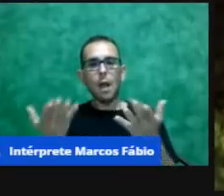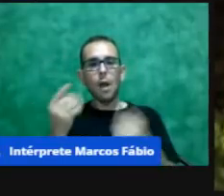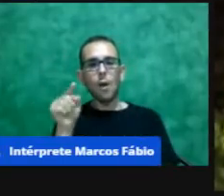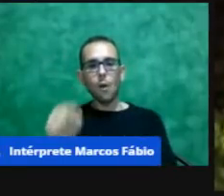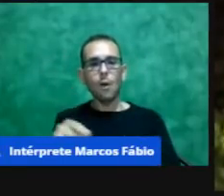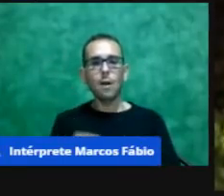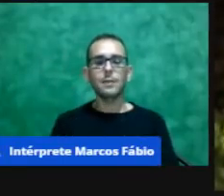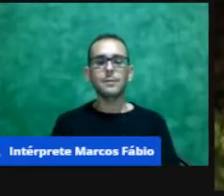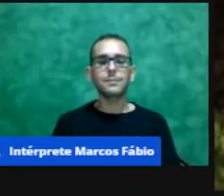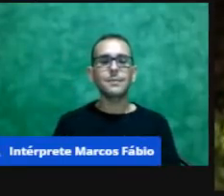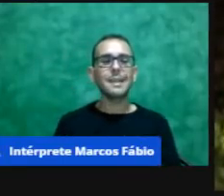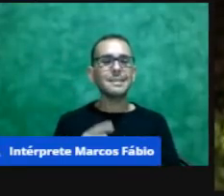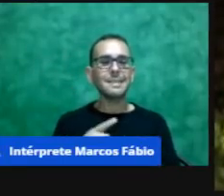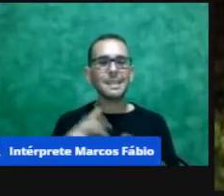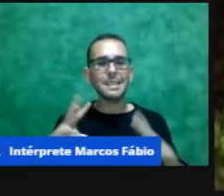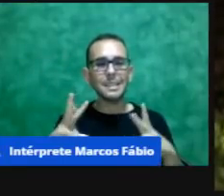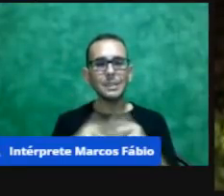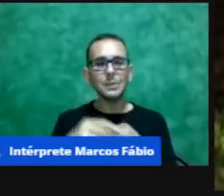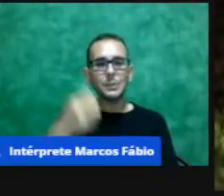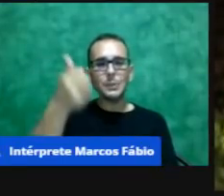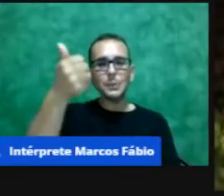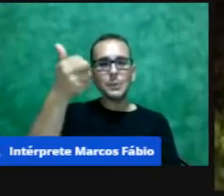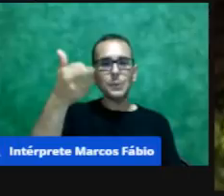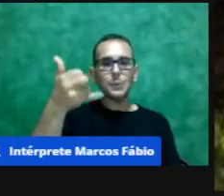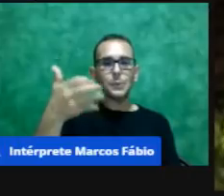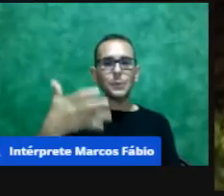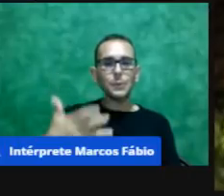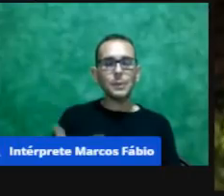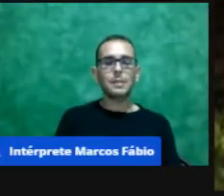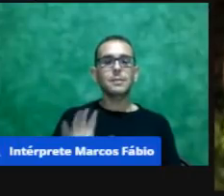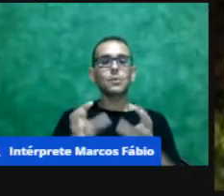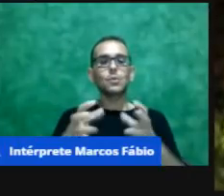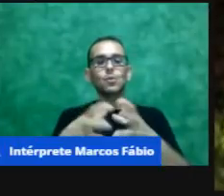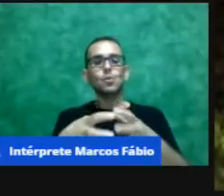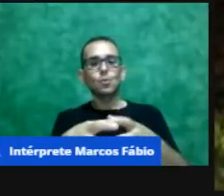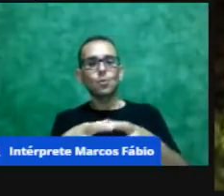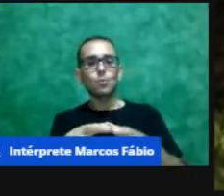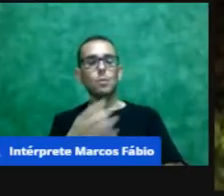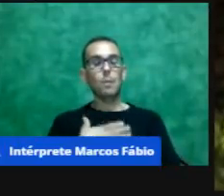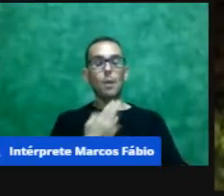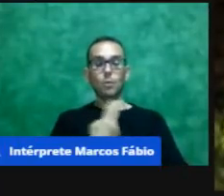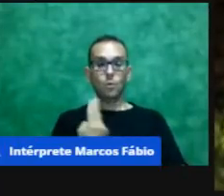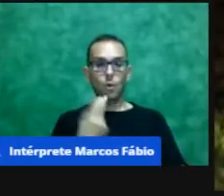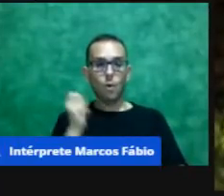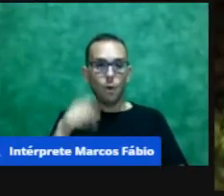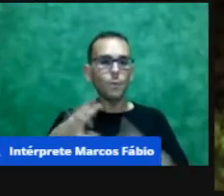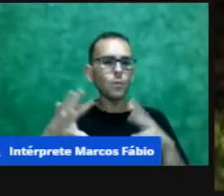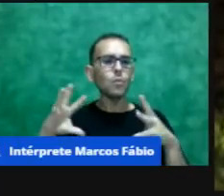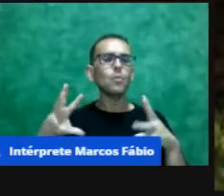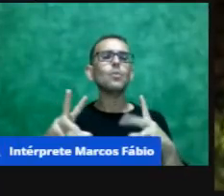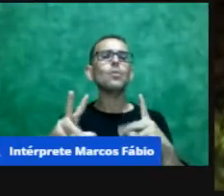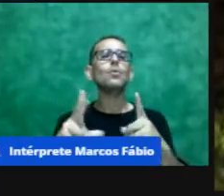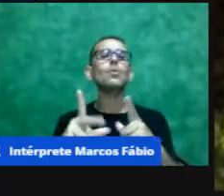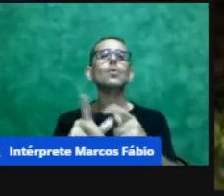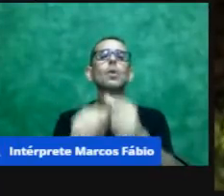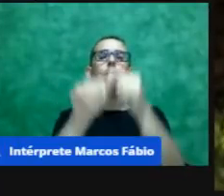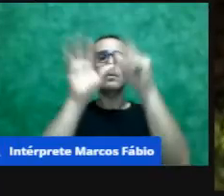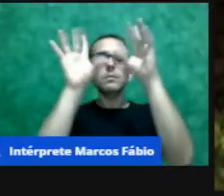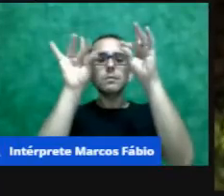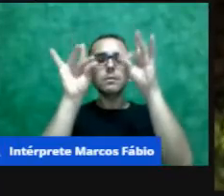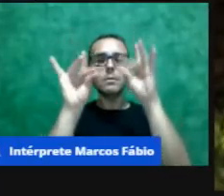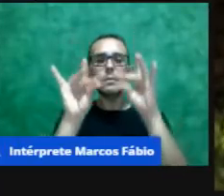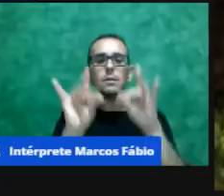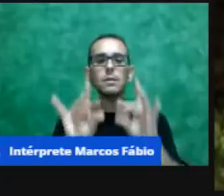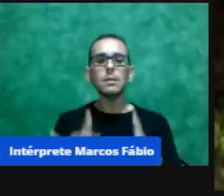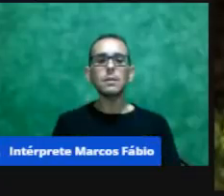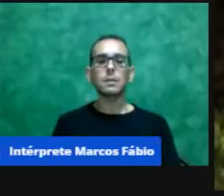né? Nós temos toda essa sequência, além da data, da turma, do meu nome, enfim, todos esses dados de